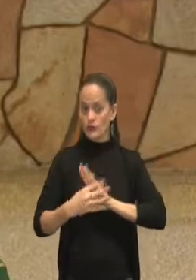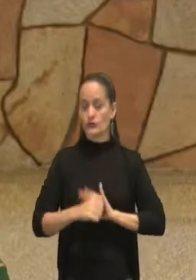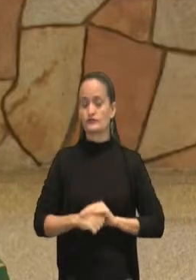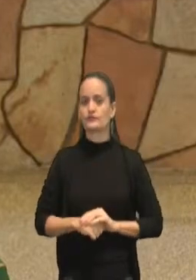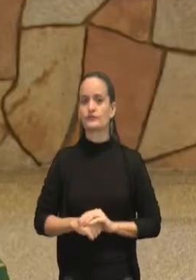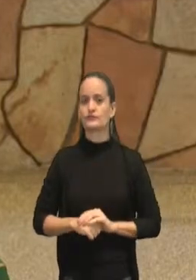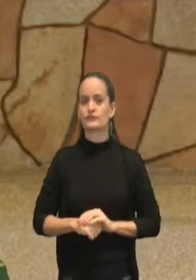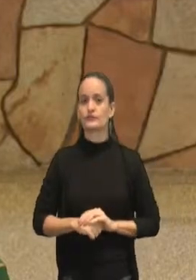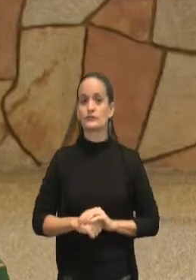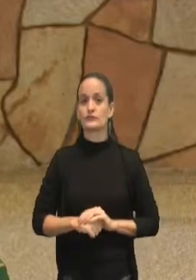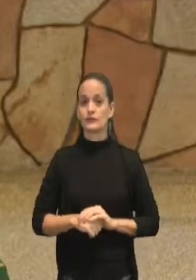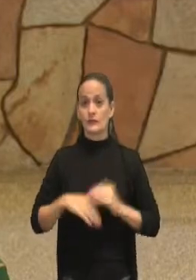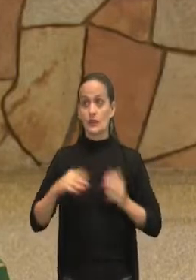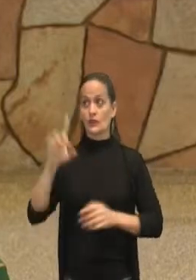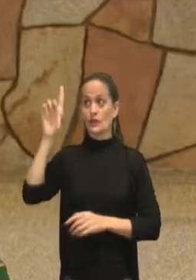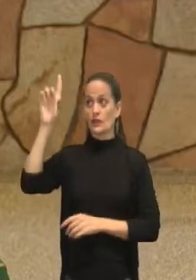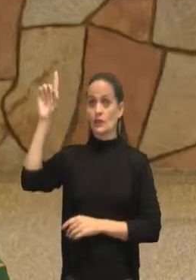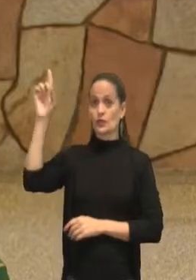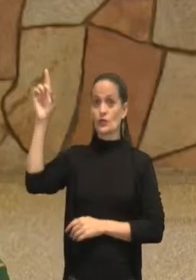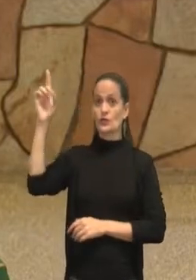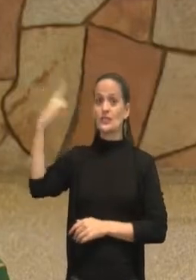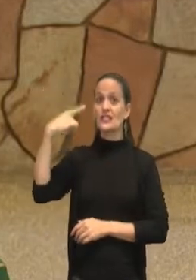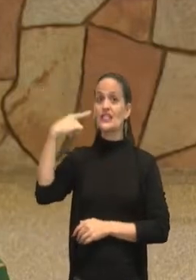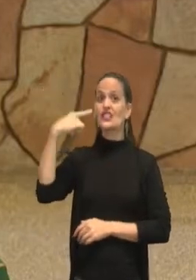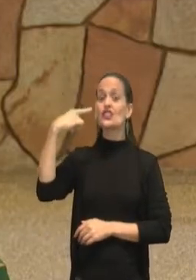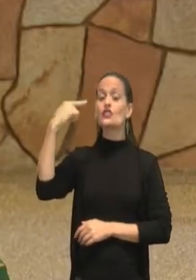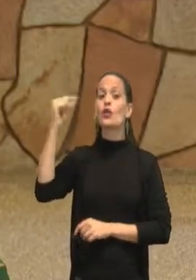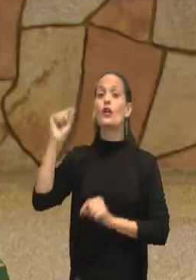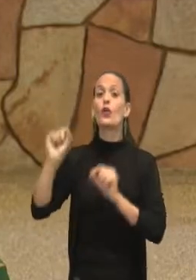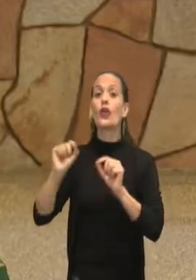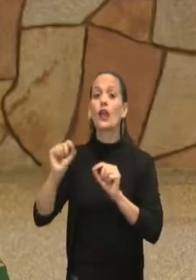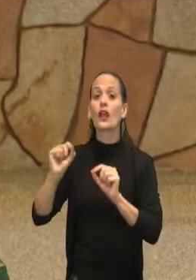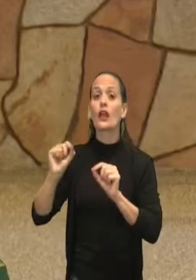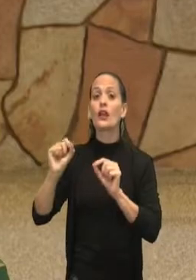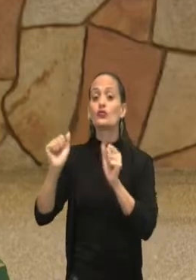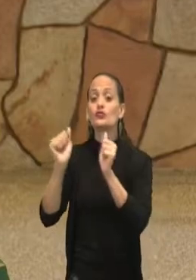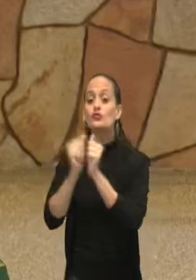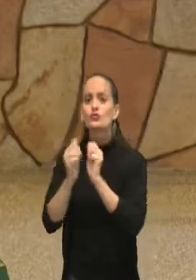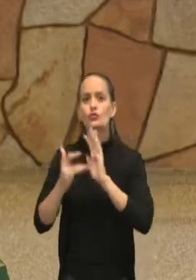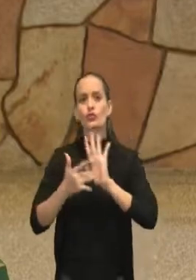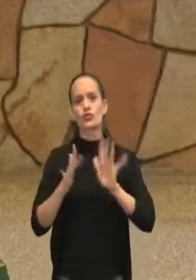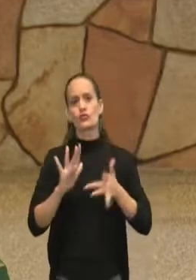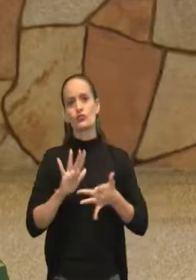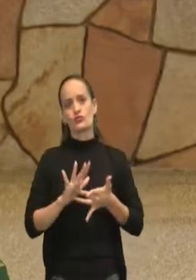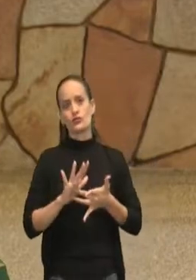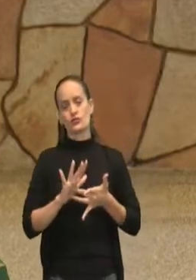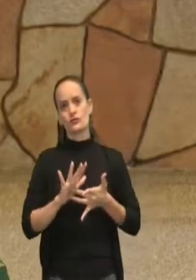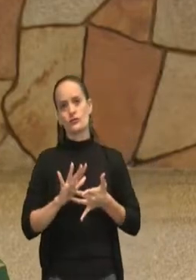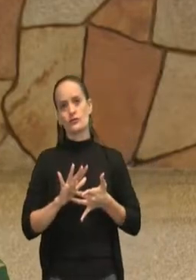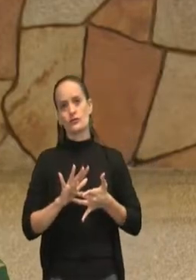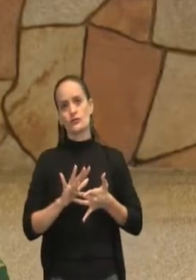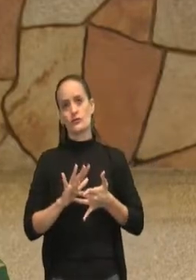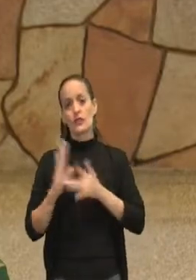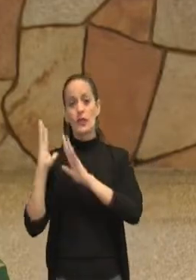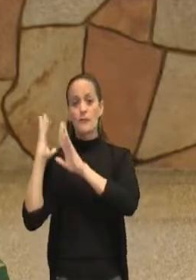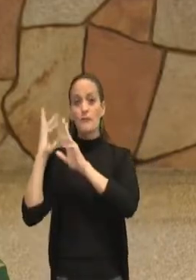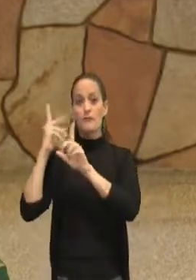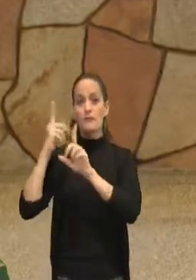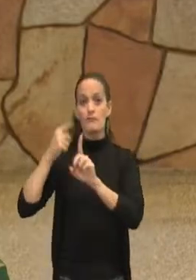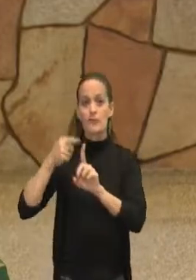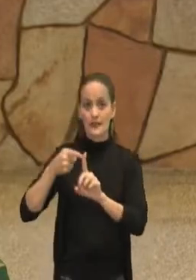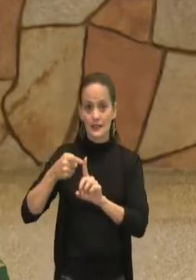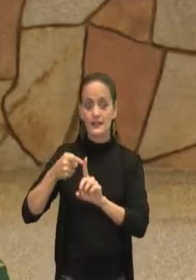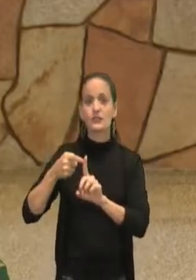como nos escolheu nele. Nele quem? Em Cristo. Nós fomos escolhidos, predestinados,